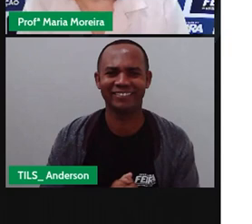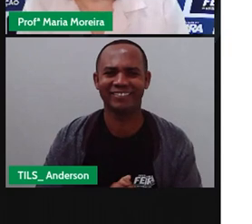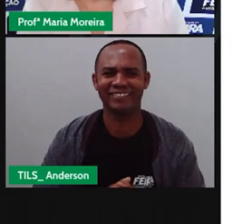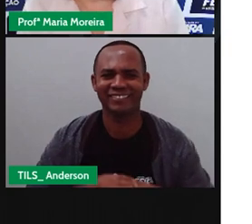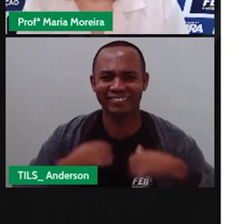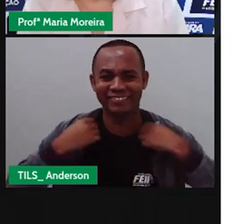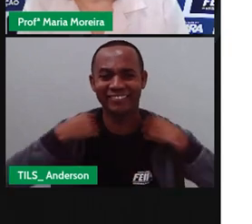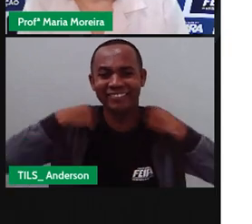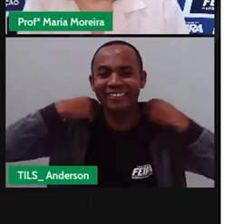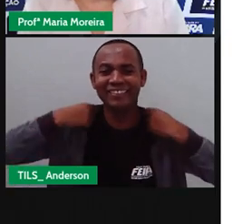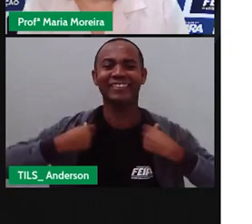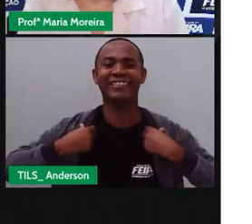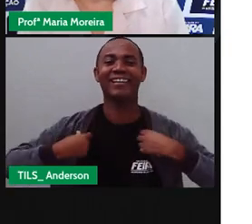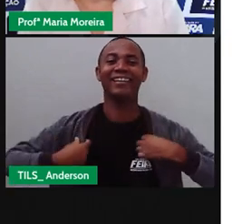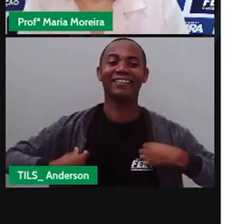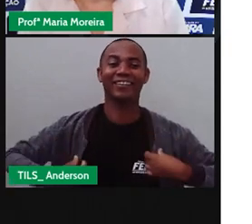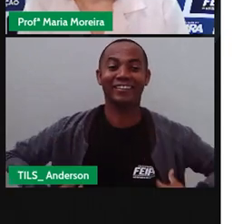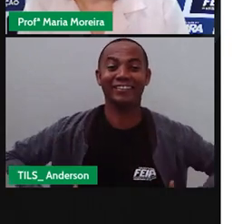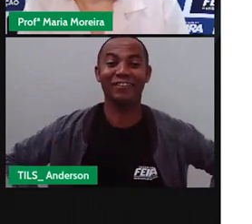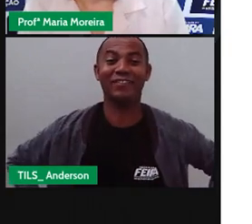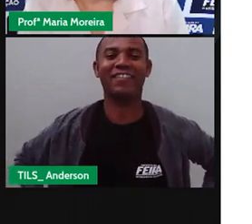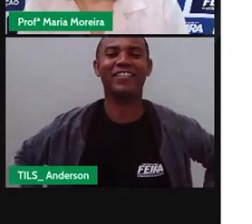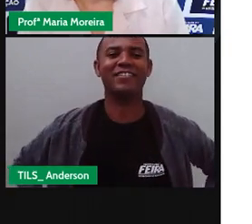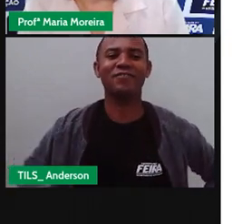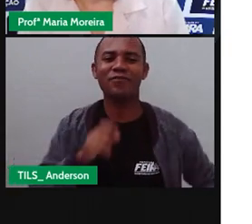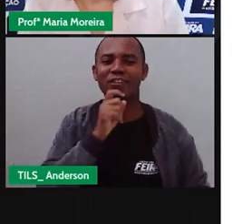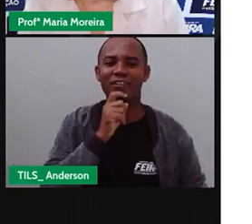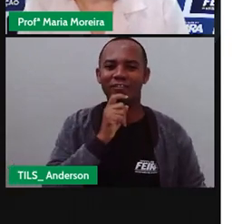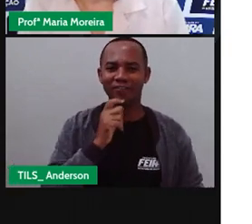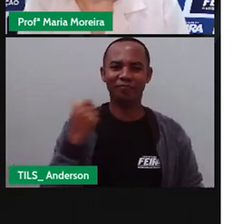já volta com o trajão de roupa, é?